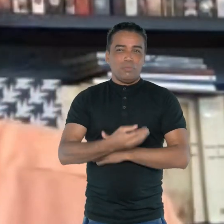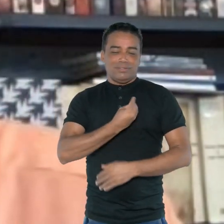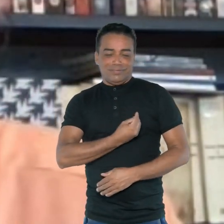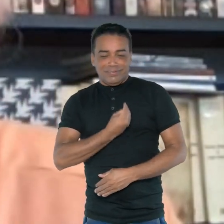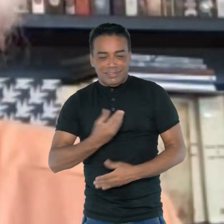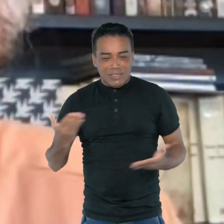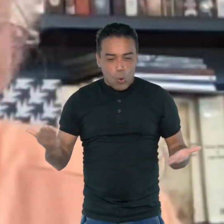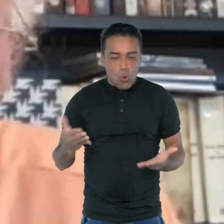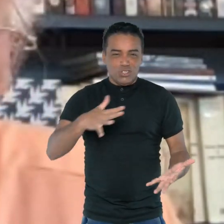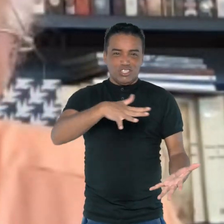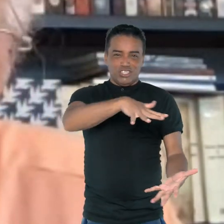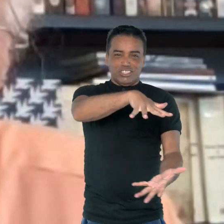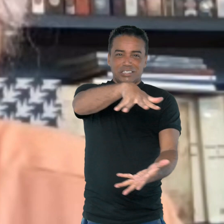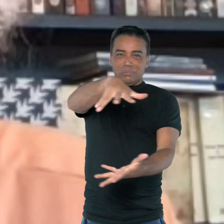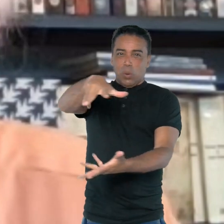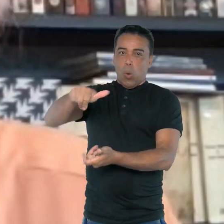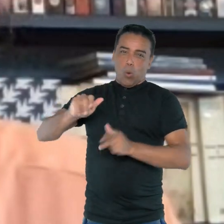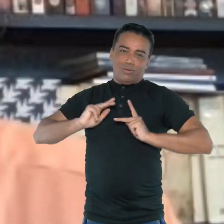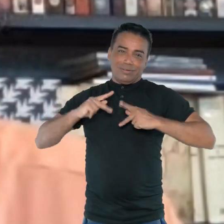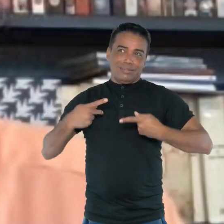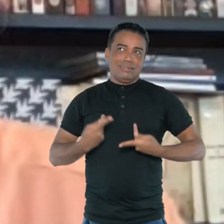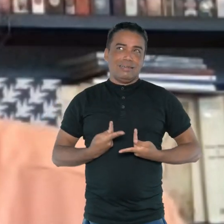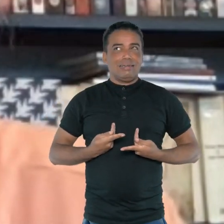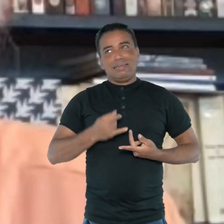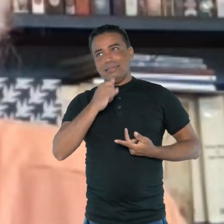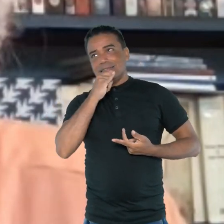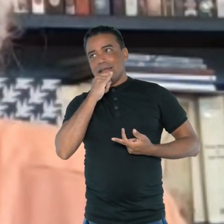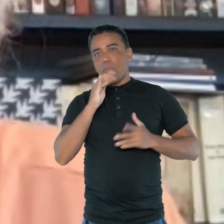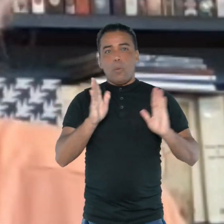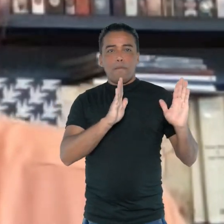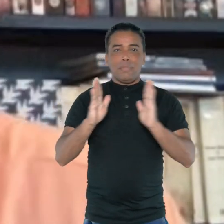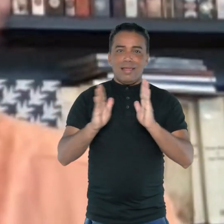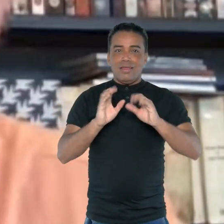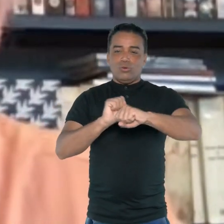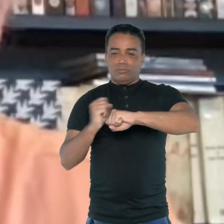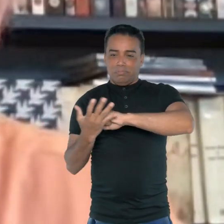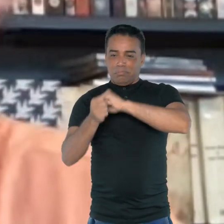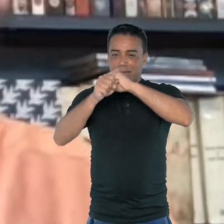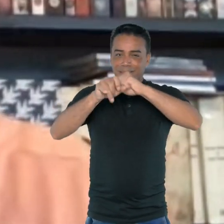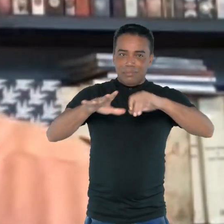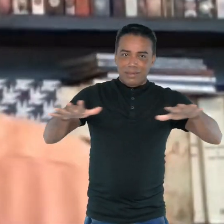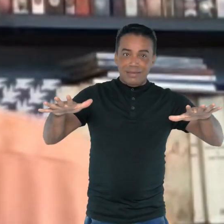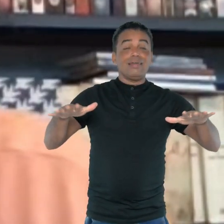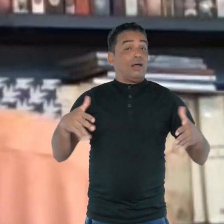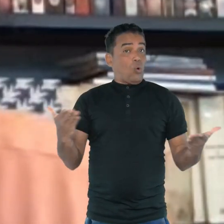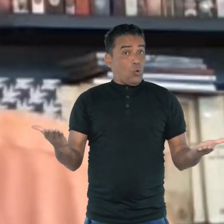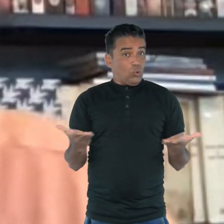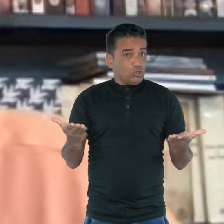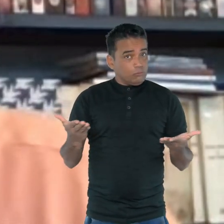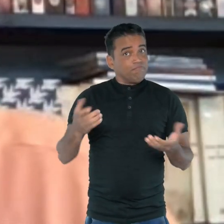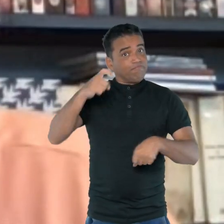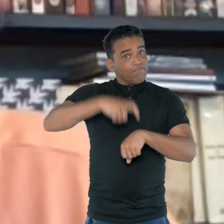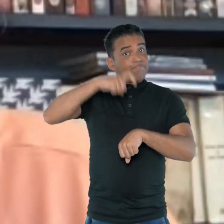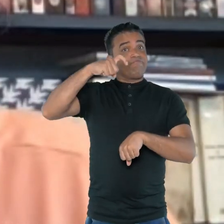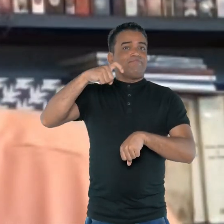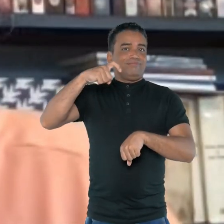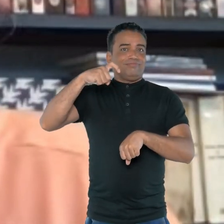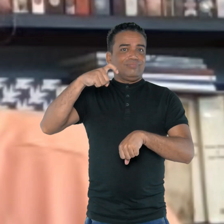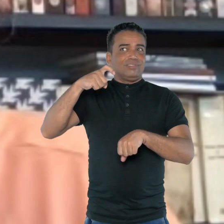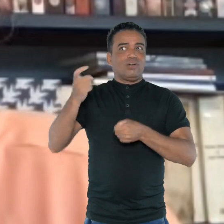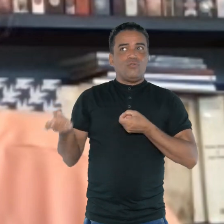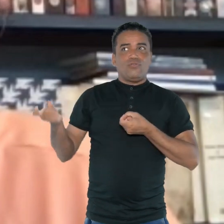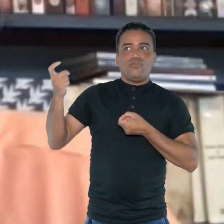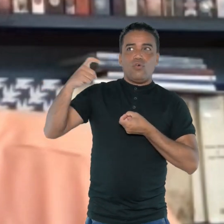tempos, aí da pandemia, os nossos tempos atuais, estamos voltando